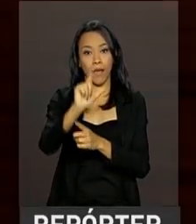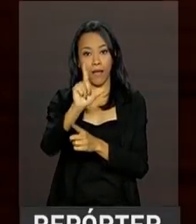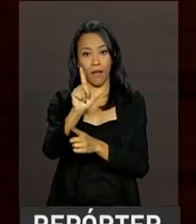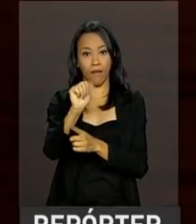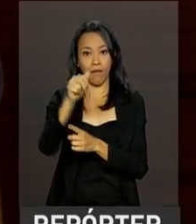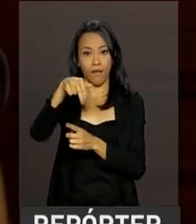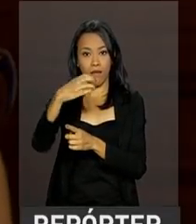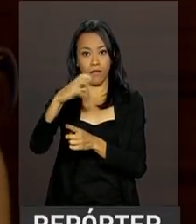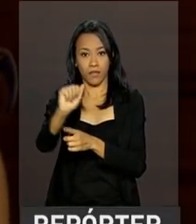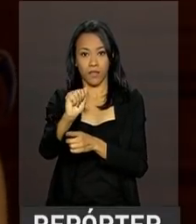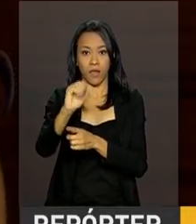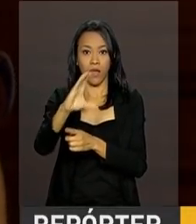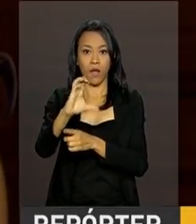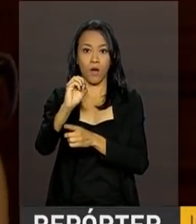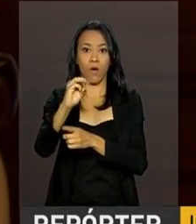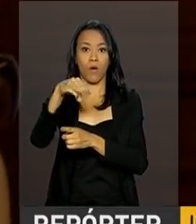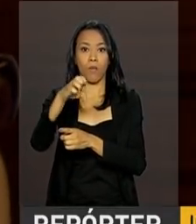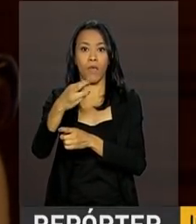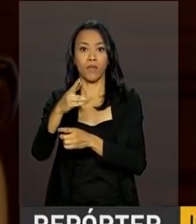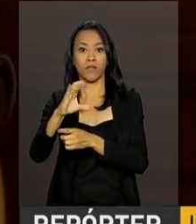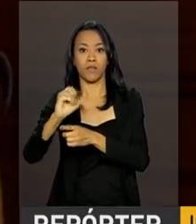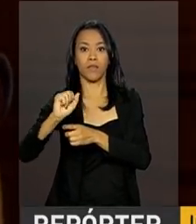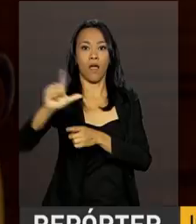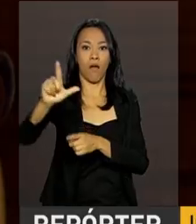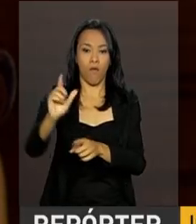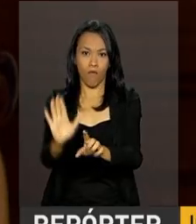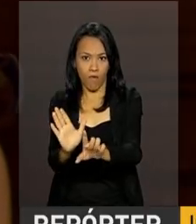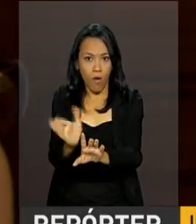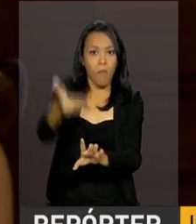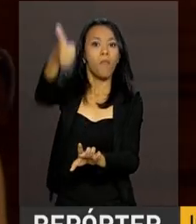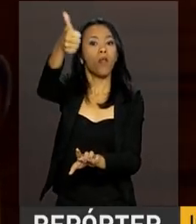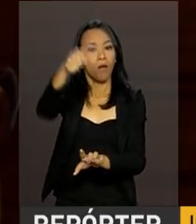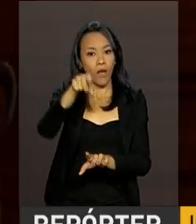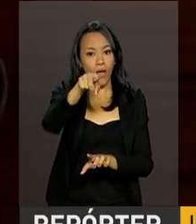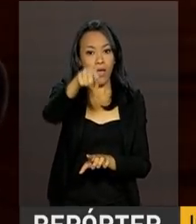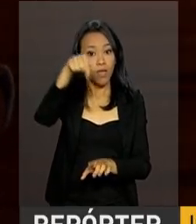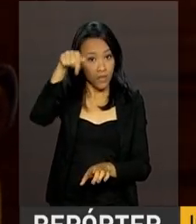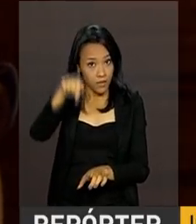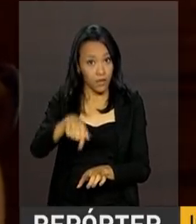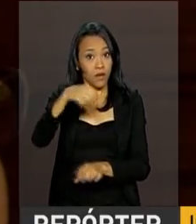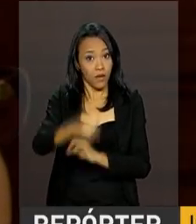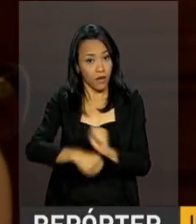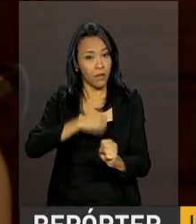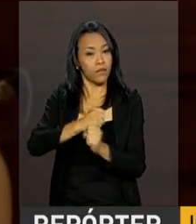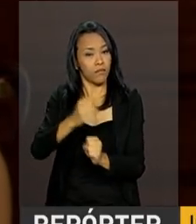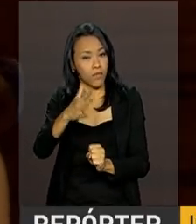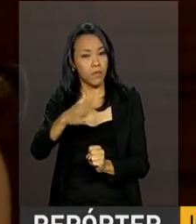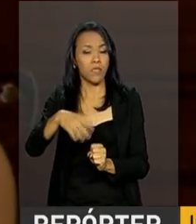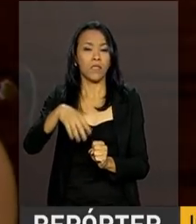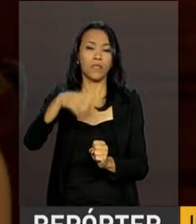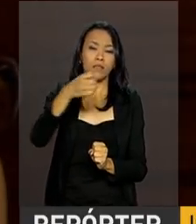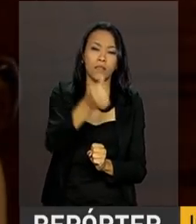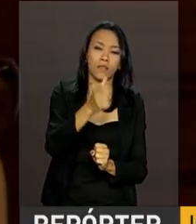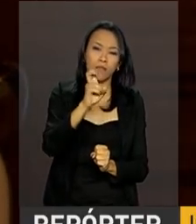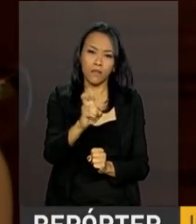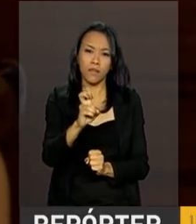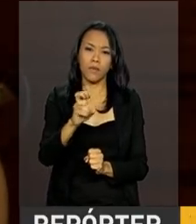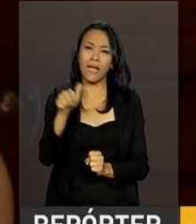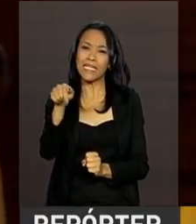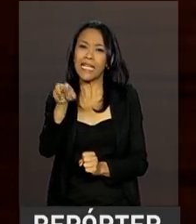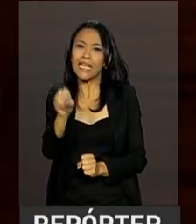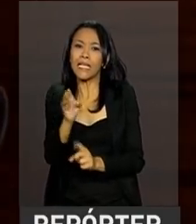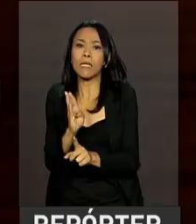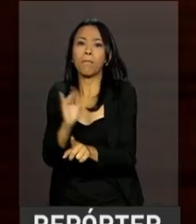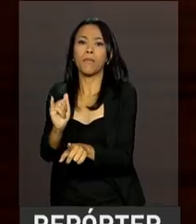nossa expectativa e mehdi que talvez a balança comercial seja superavitária neste ano algo em torno de 65 a 70 m 70 bilhões